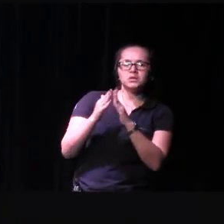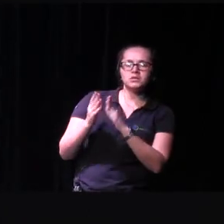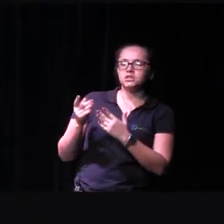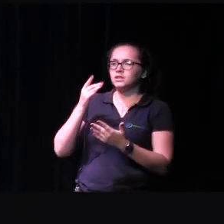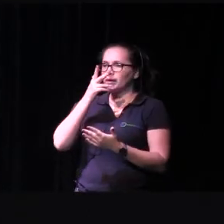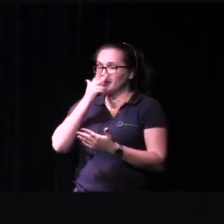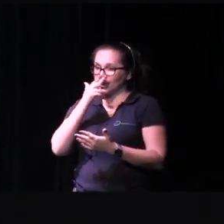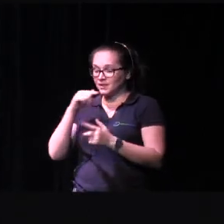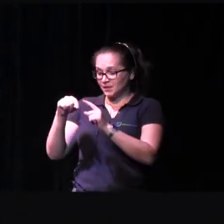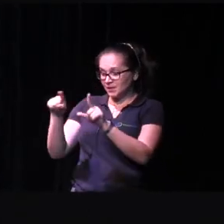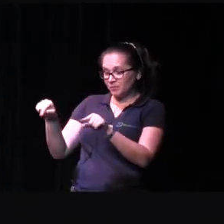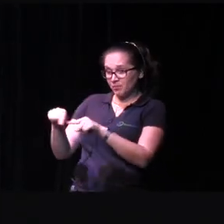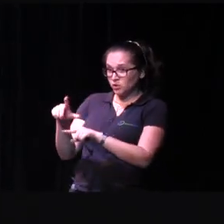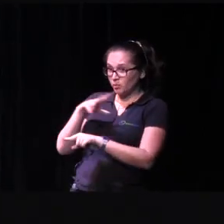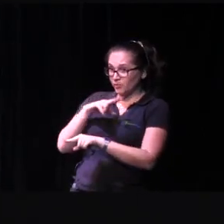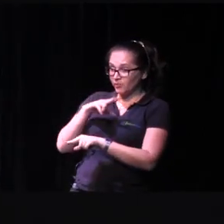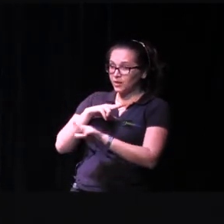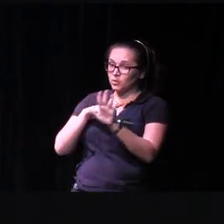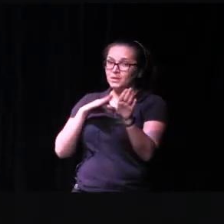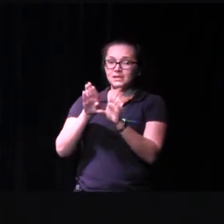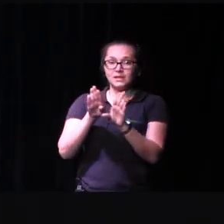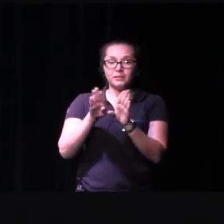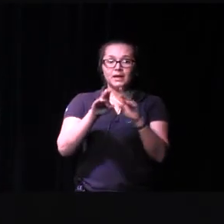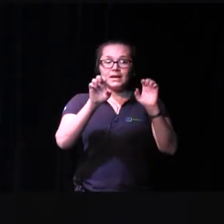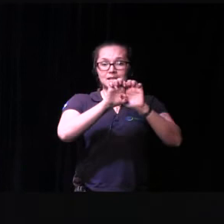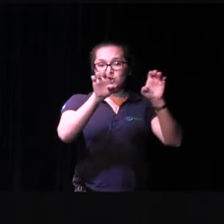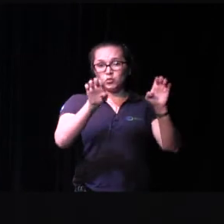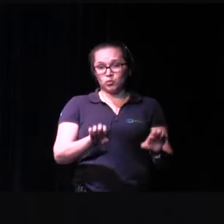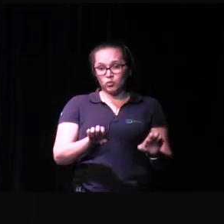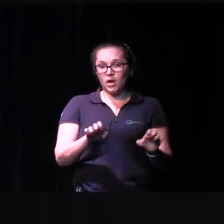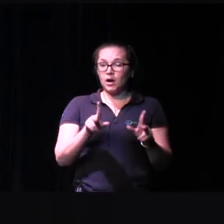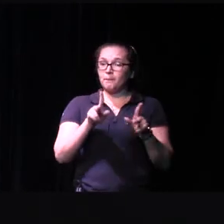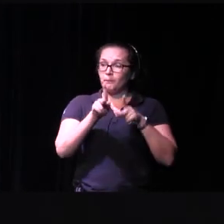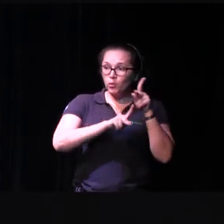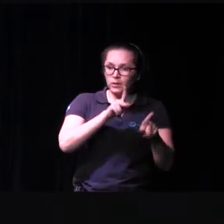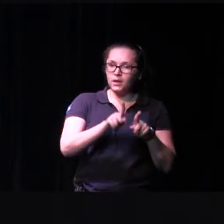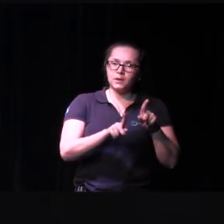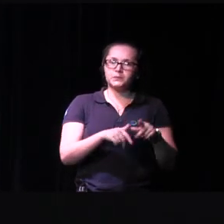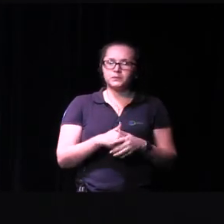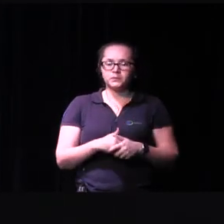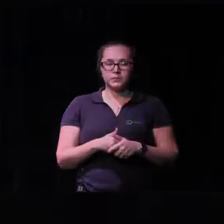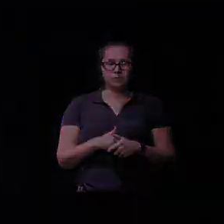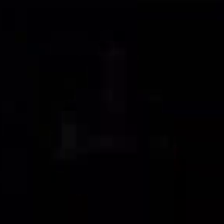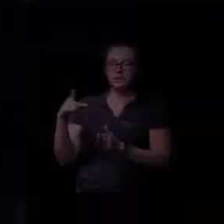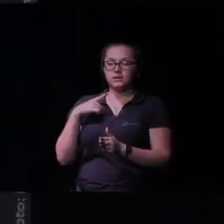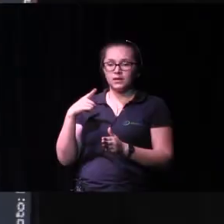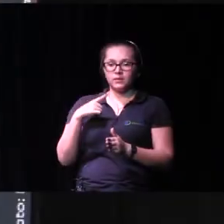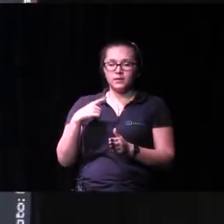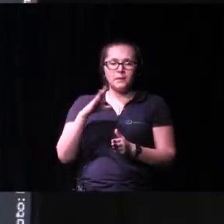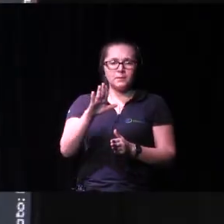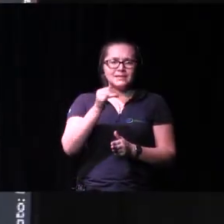parte de infraestrutura pública e uma parte da cidade, como parte da cidade.